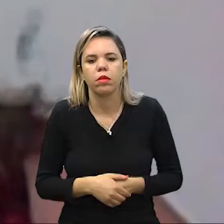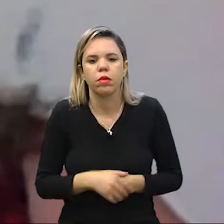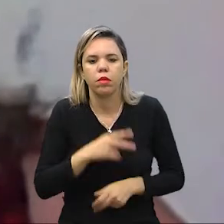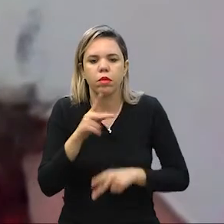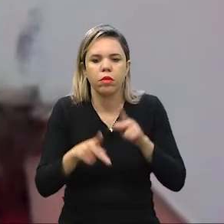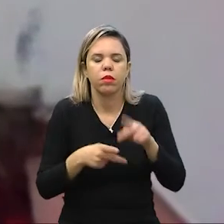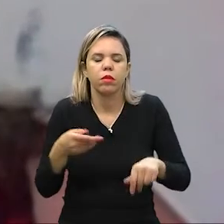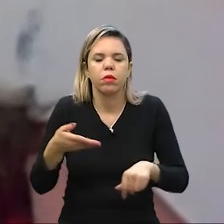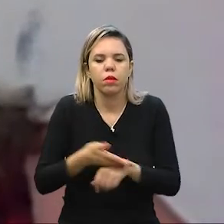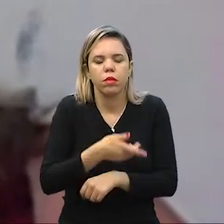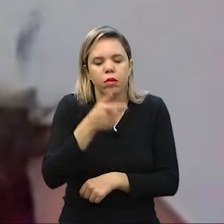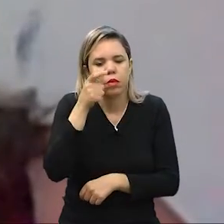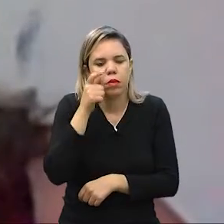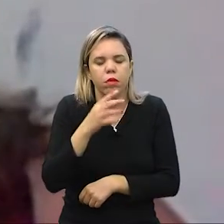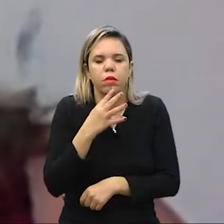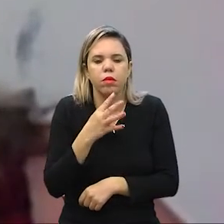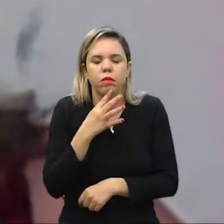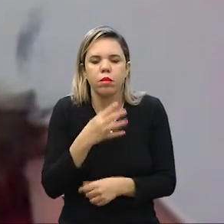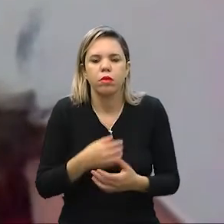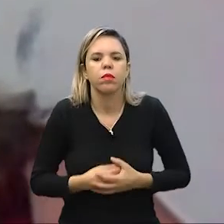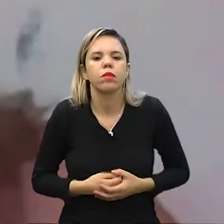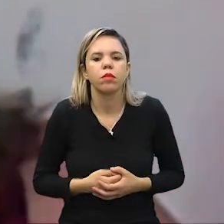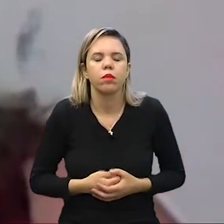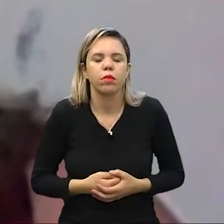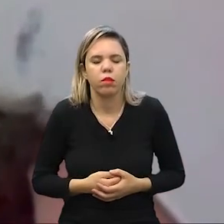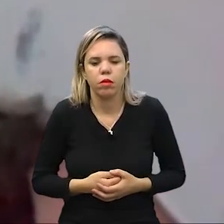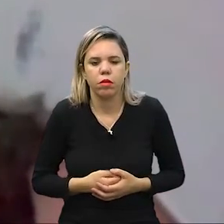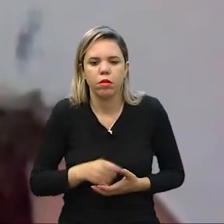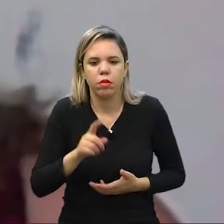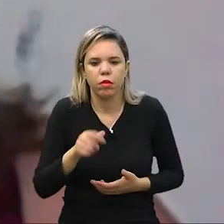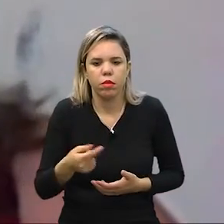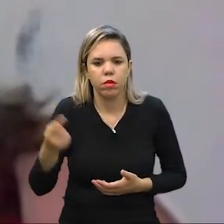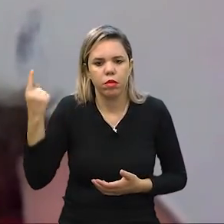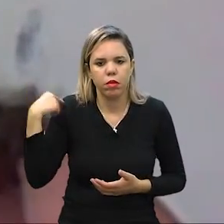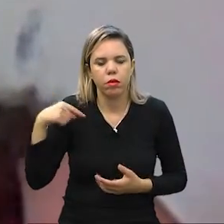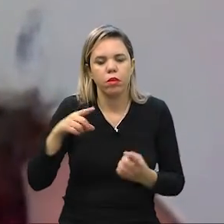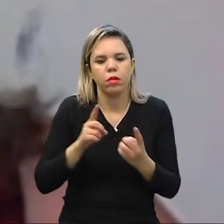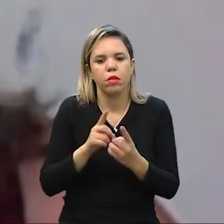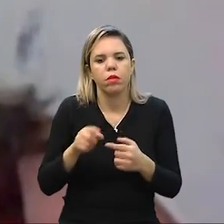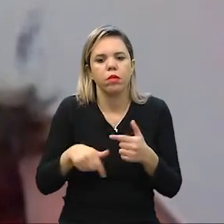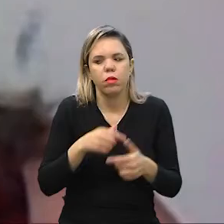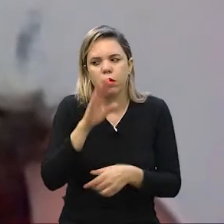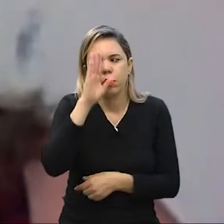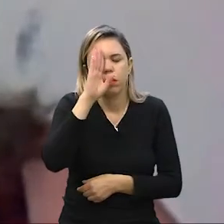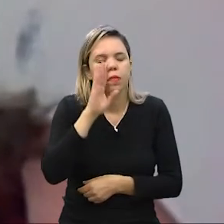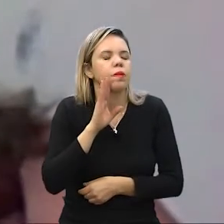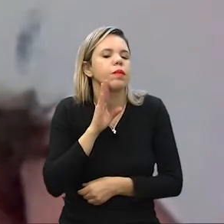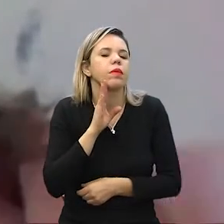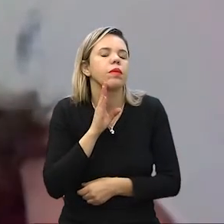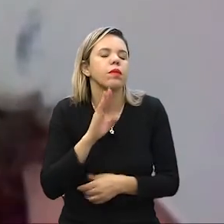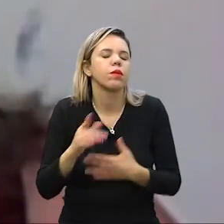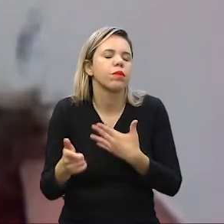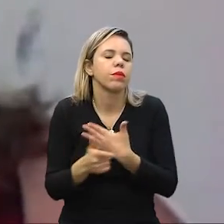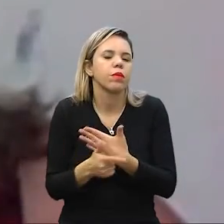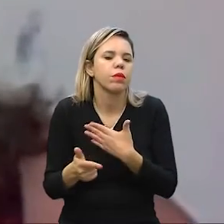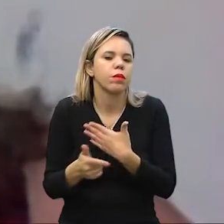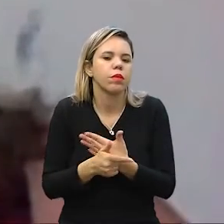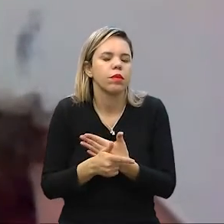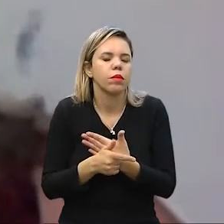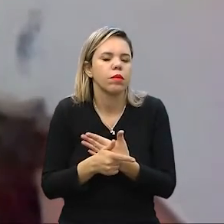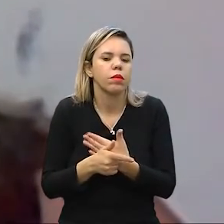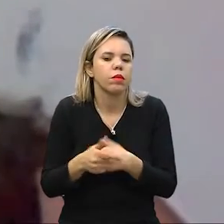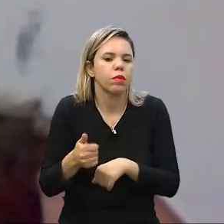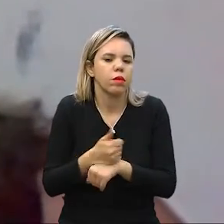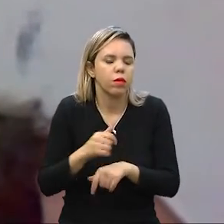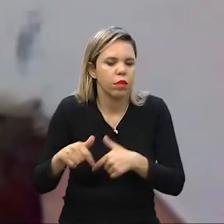pessoas que vêm visitar, conhecer as áreas, isso era um serviço gratuito, um dos papéis que essas